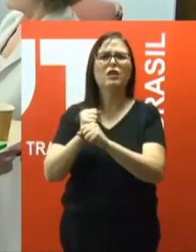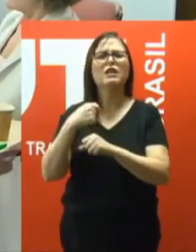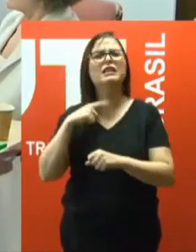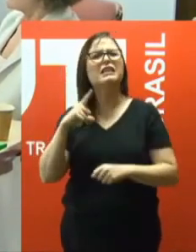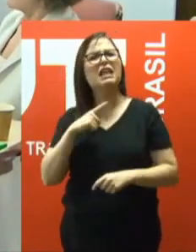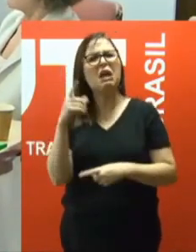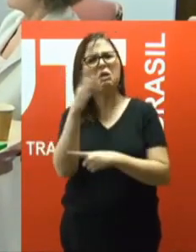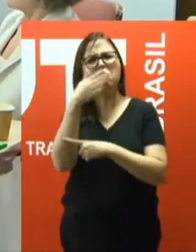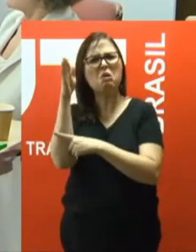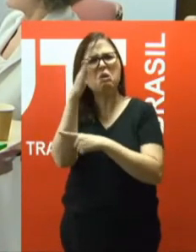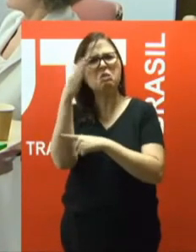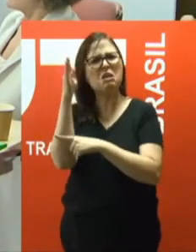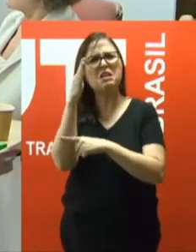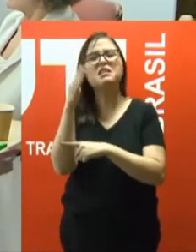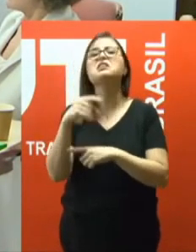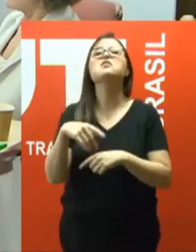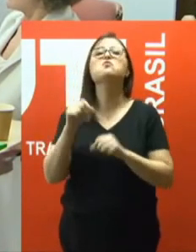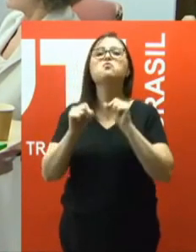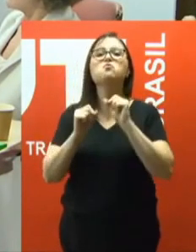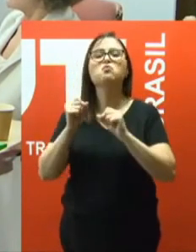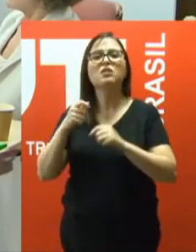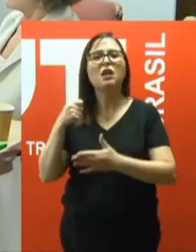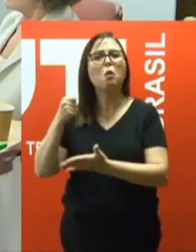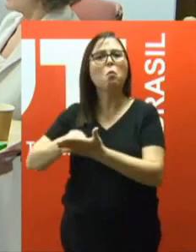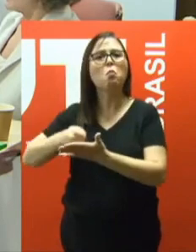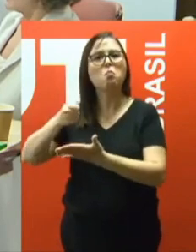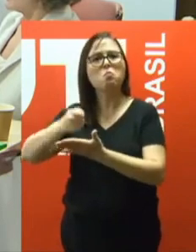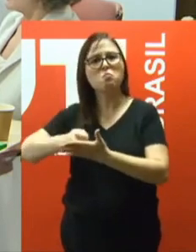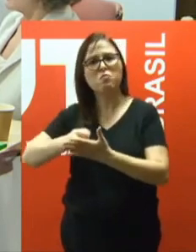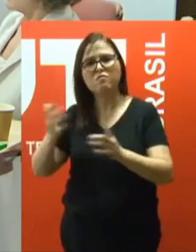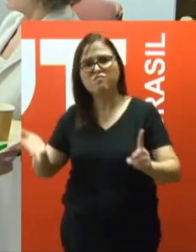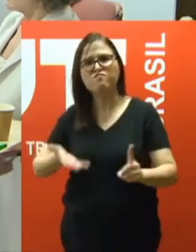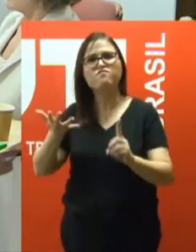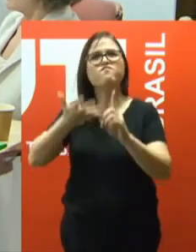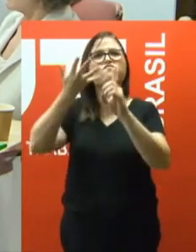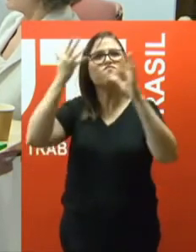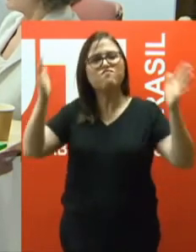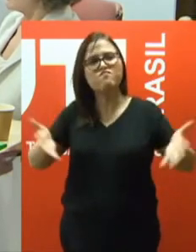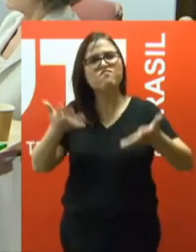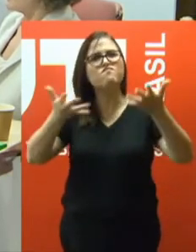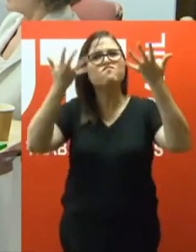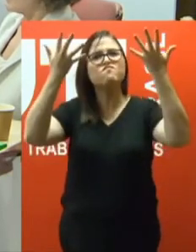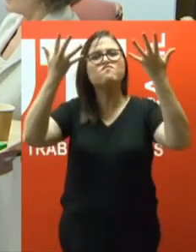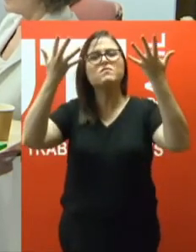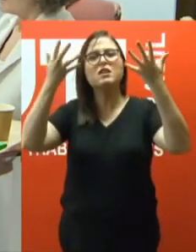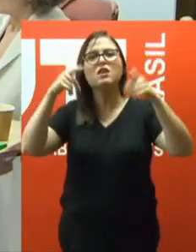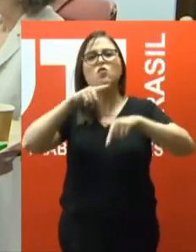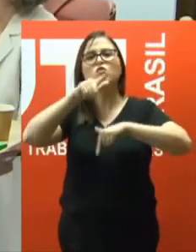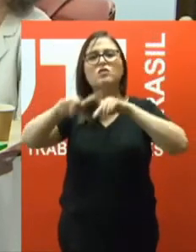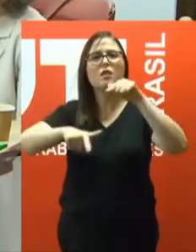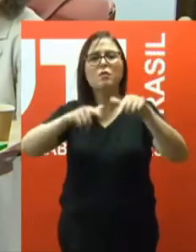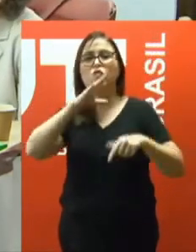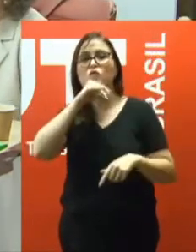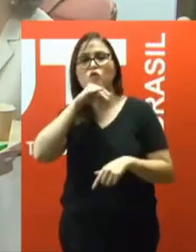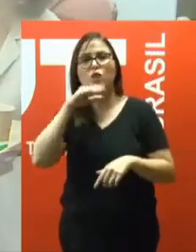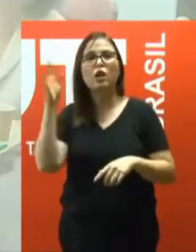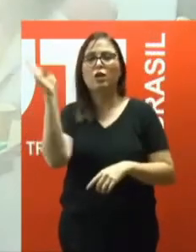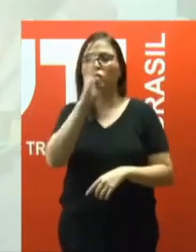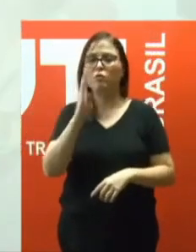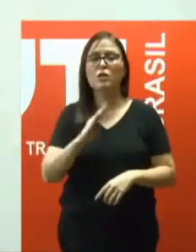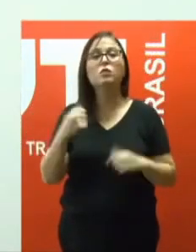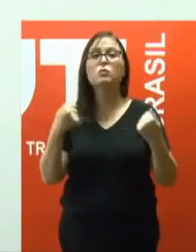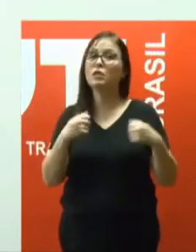bandeiras para levantar a moral da classe trabalhadora brasileira. É preciso,